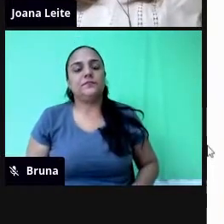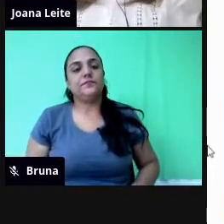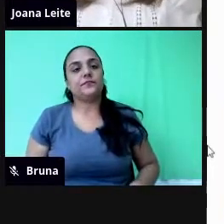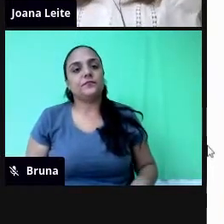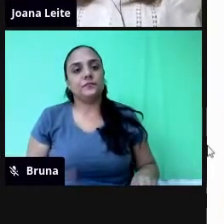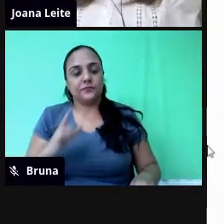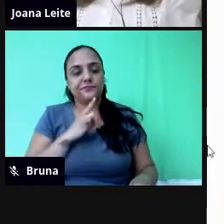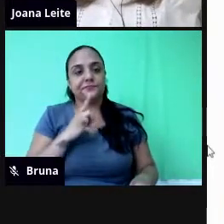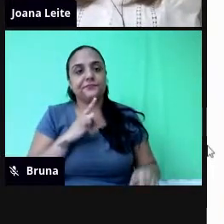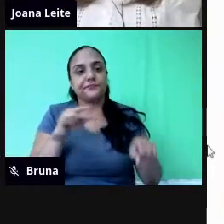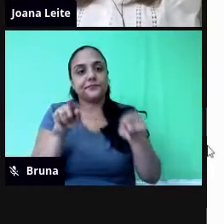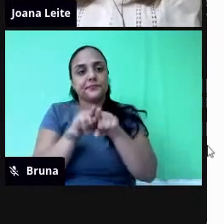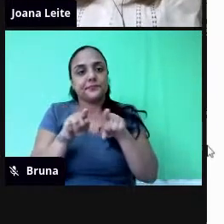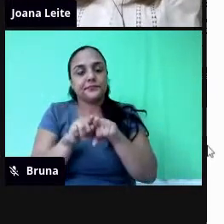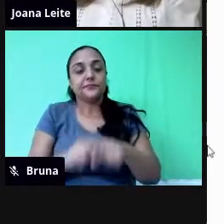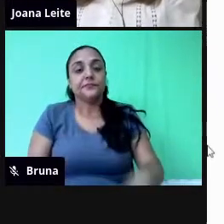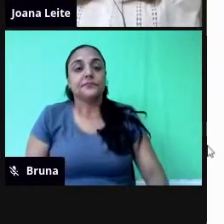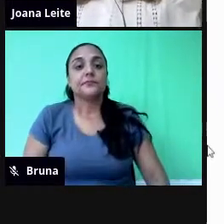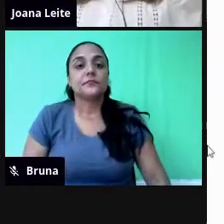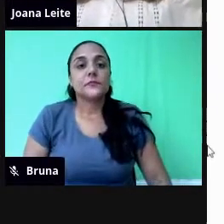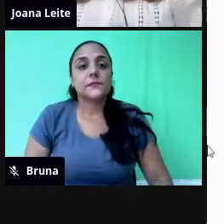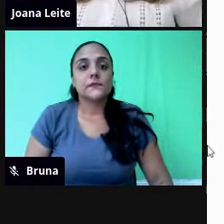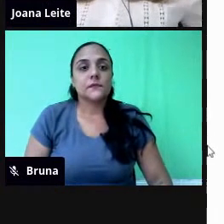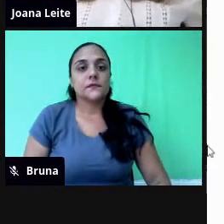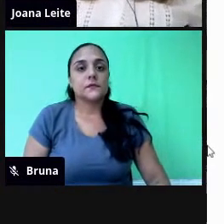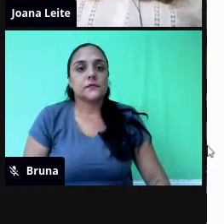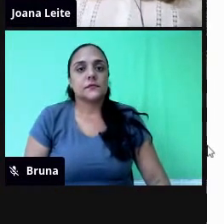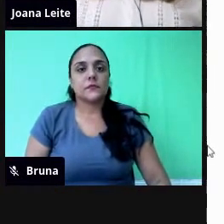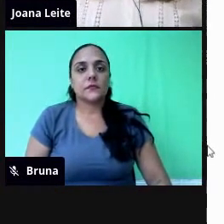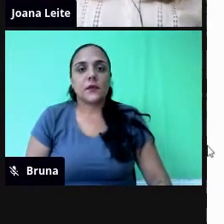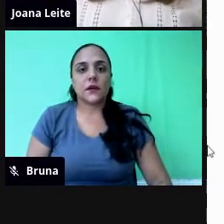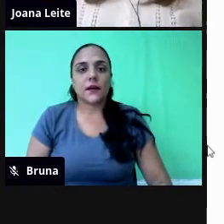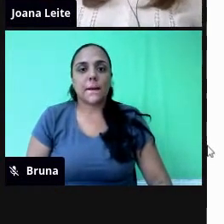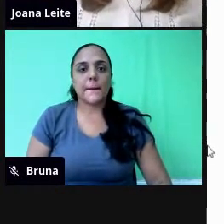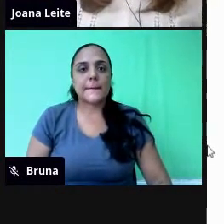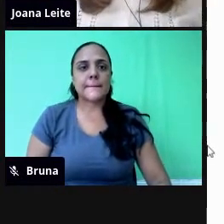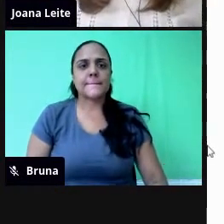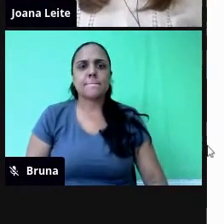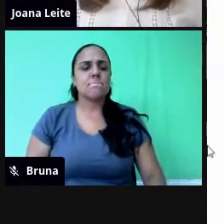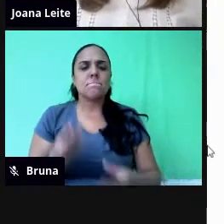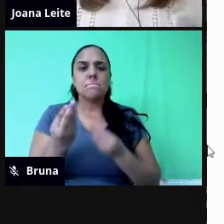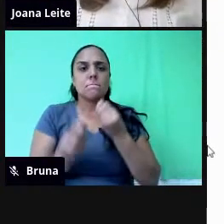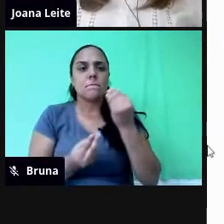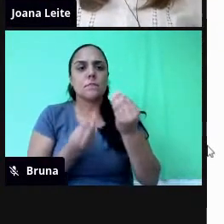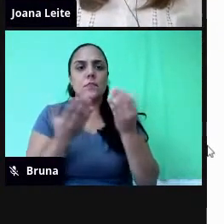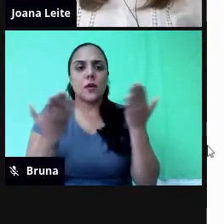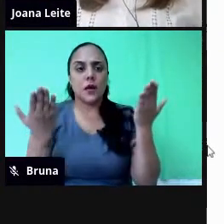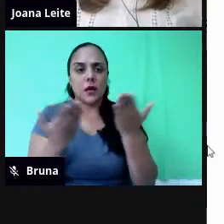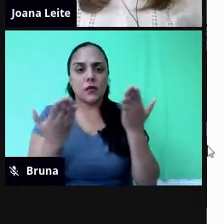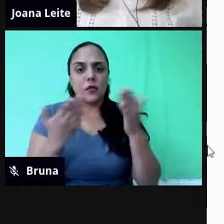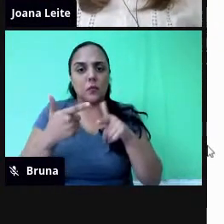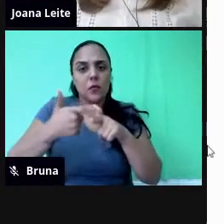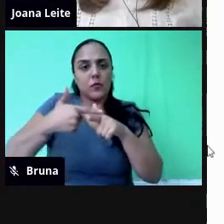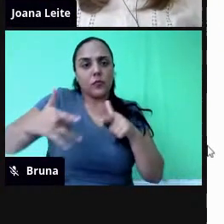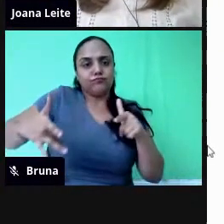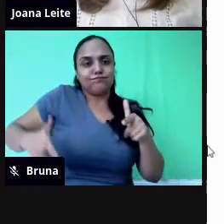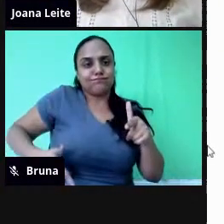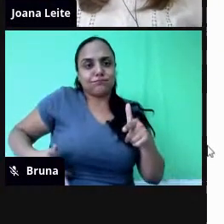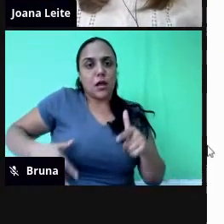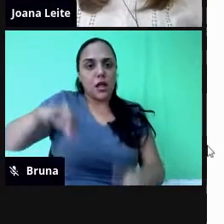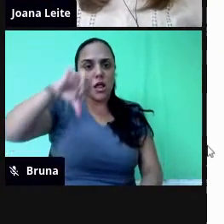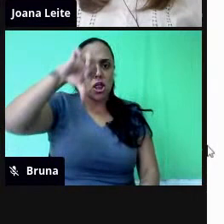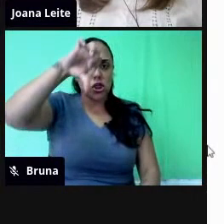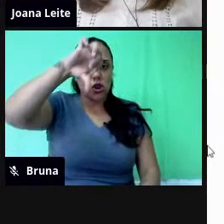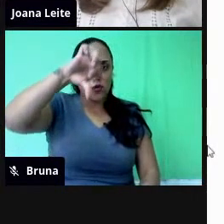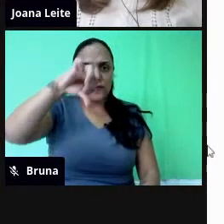As modificações na dieta. Então, vamos falar um pouquinho aí dessas questões gastrointestinais. Como eu falei, mais de 91%